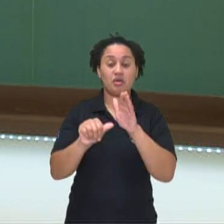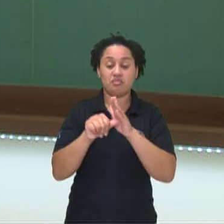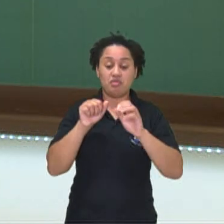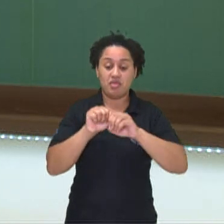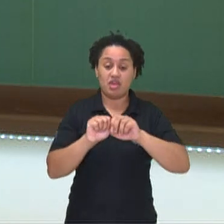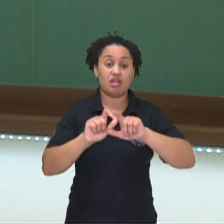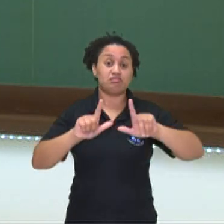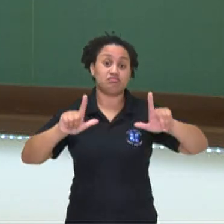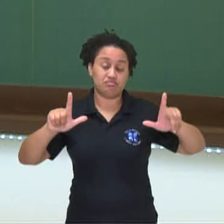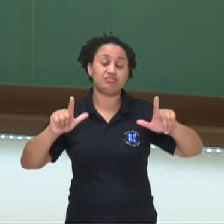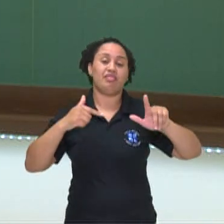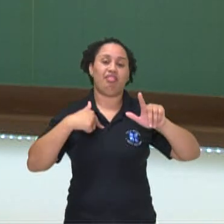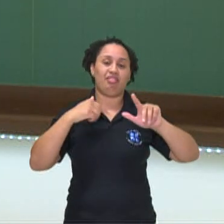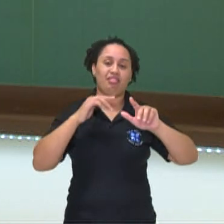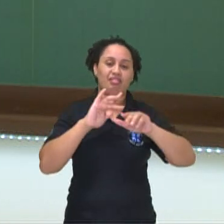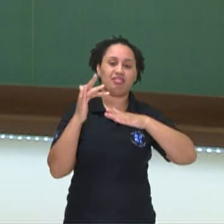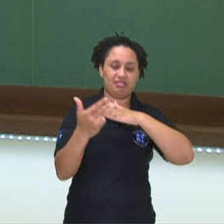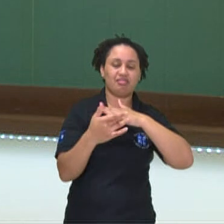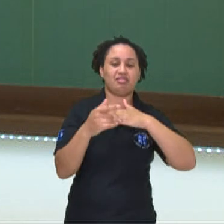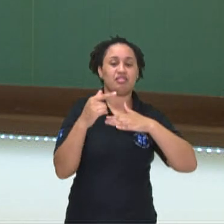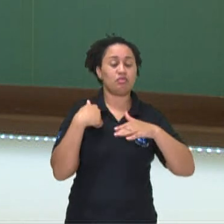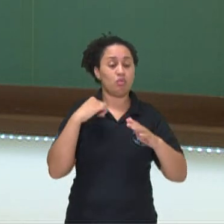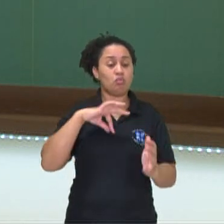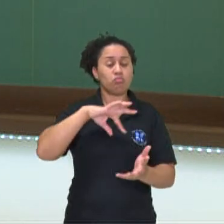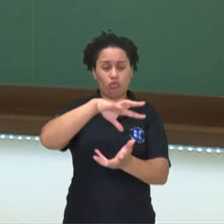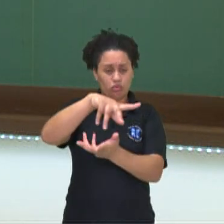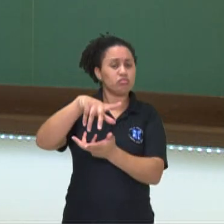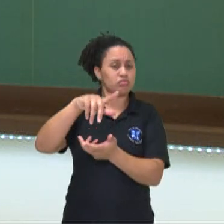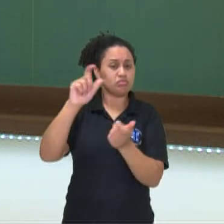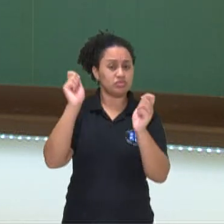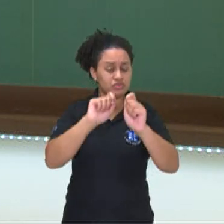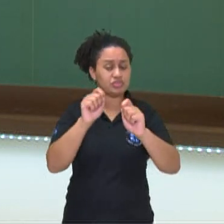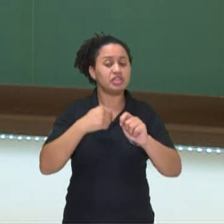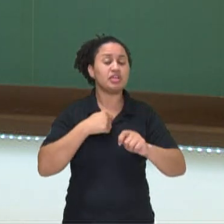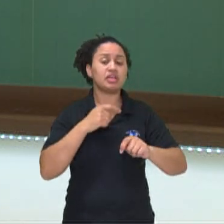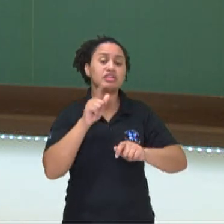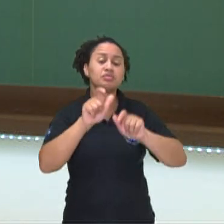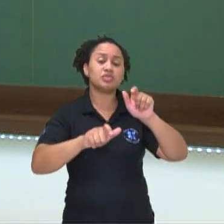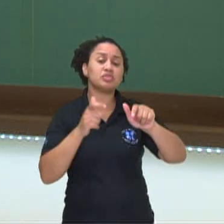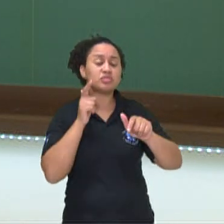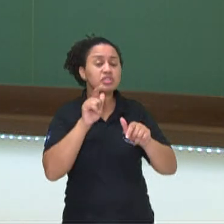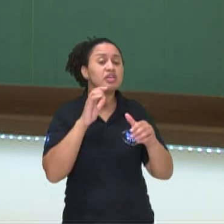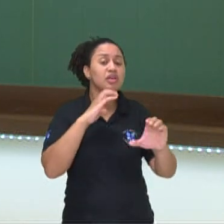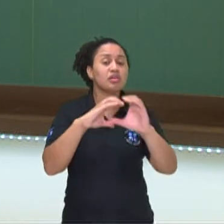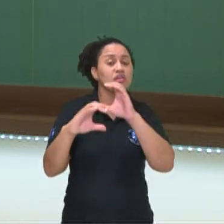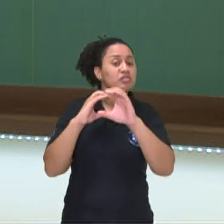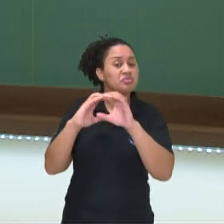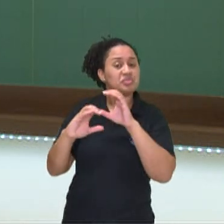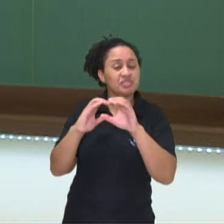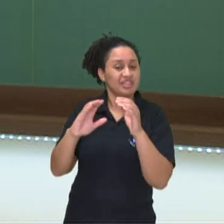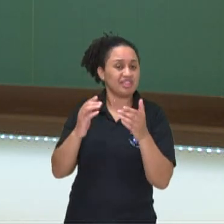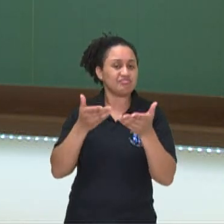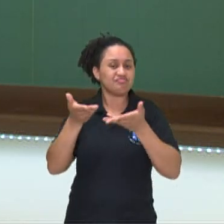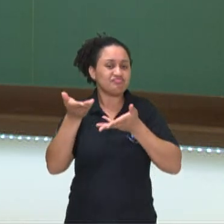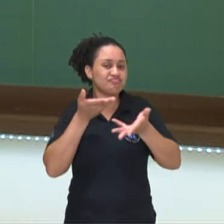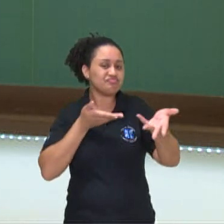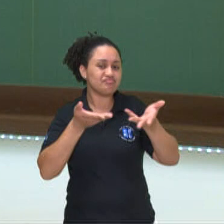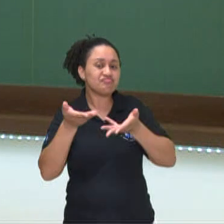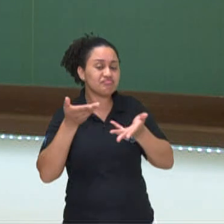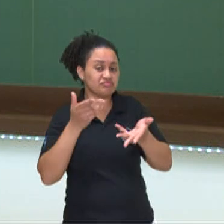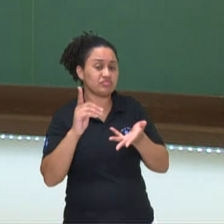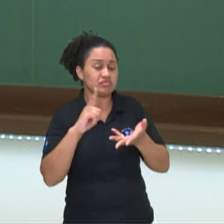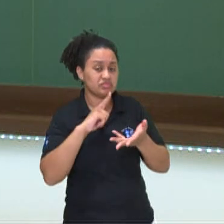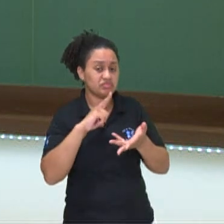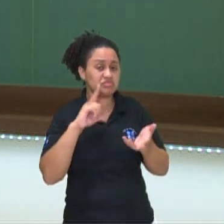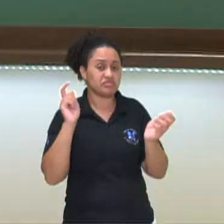rede social com alcance global que possibilitou as pessoas a se comunicarem, a se interligarem entre